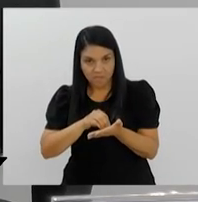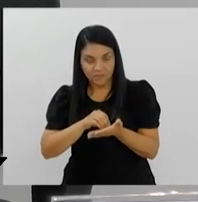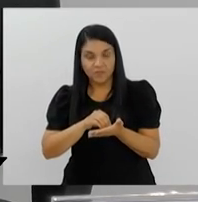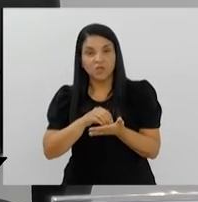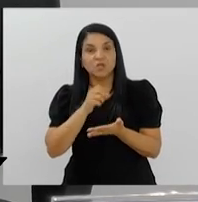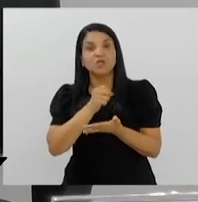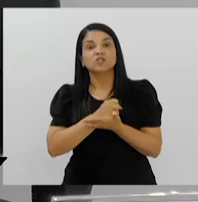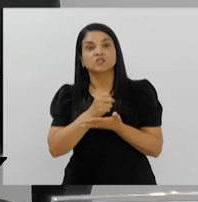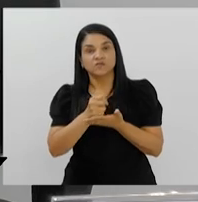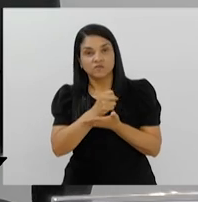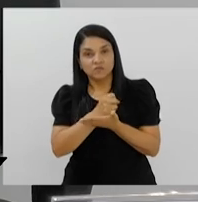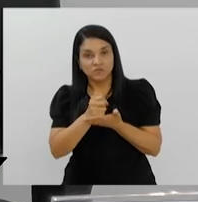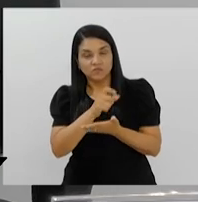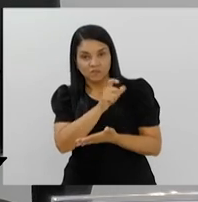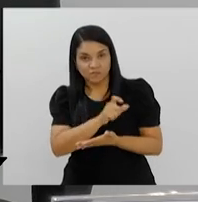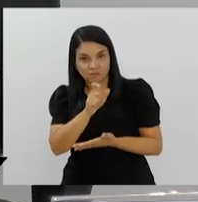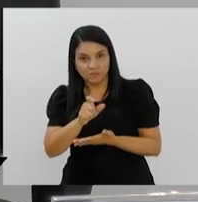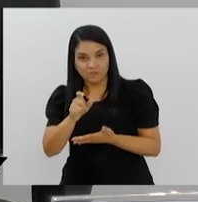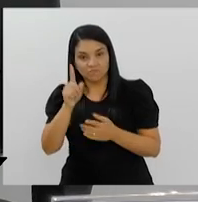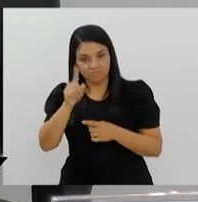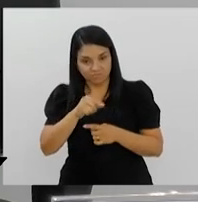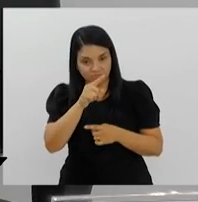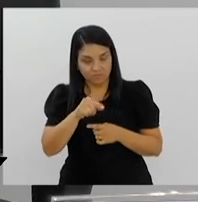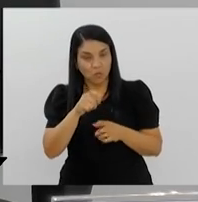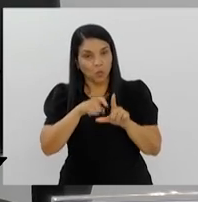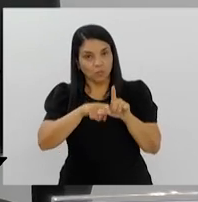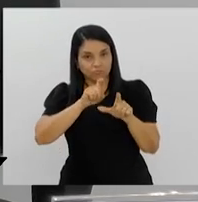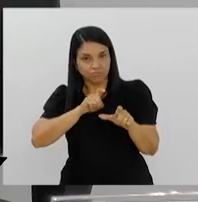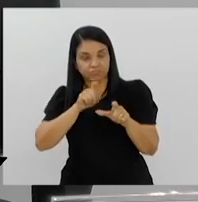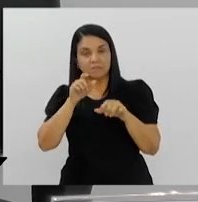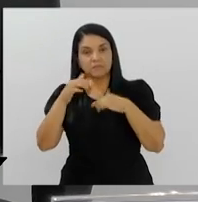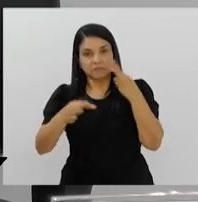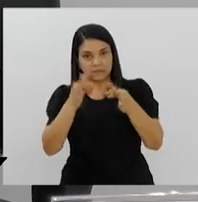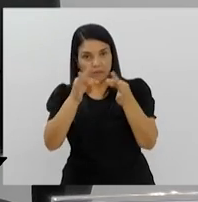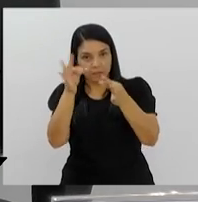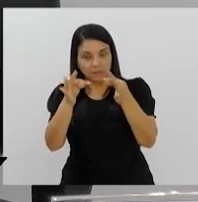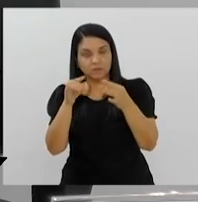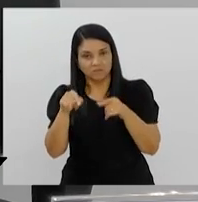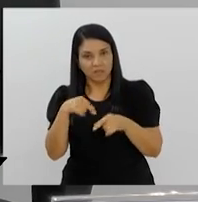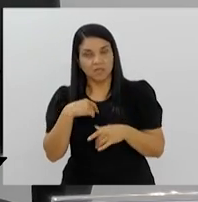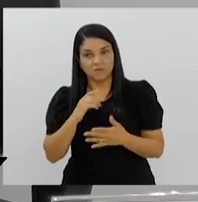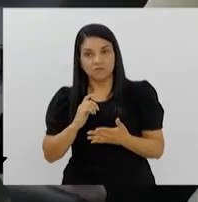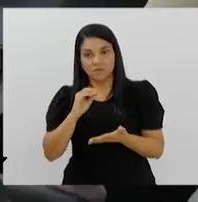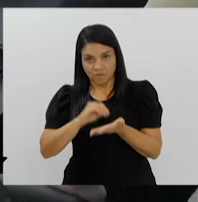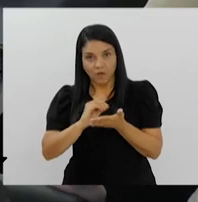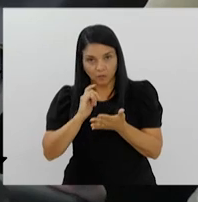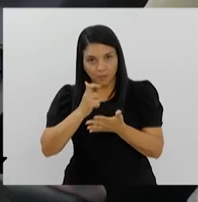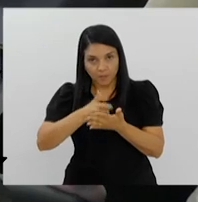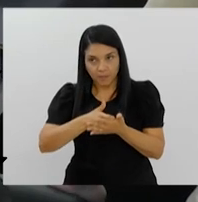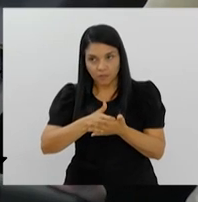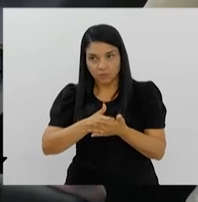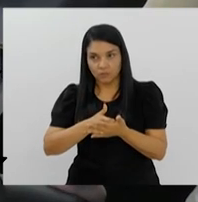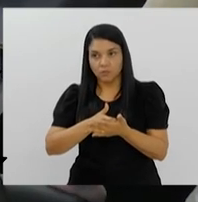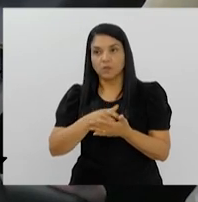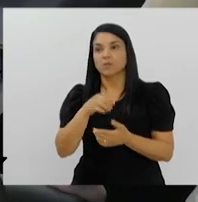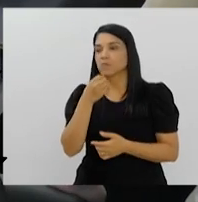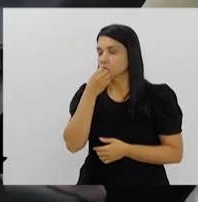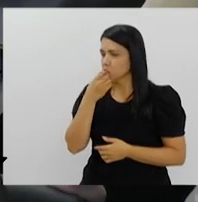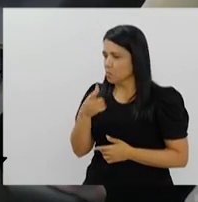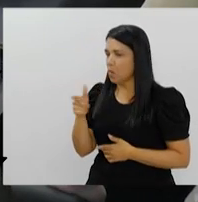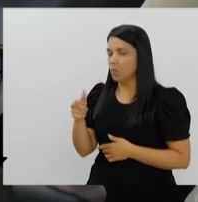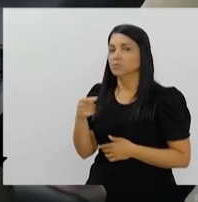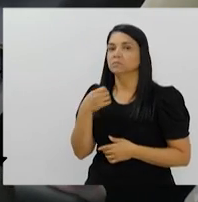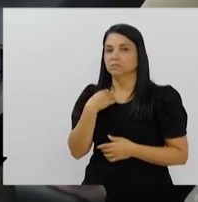contratos rescindidos ou serviços suspensos são inadimplentes excelência um bom ponto comentado